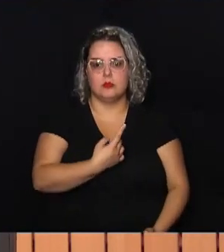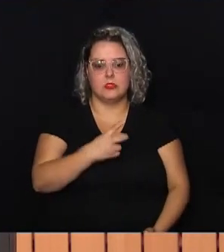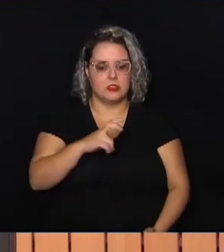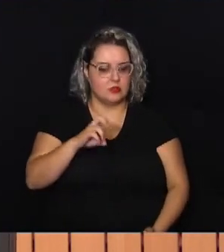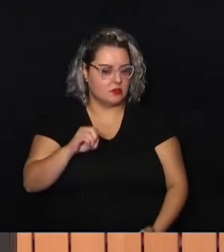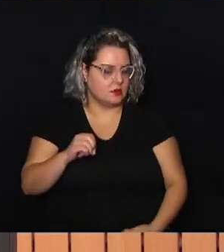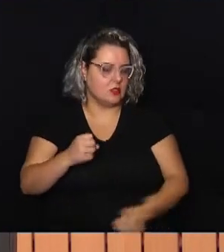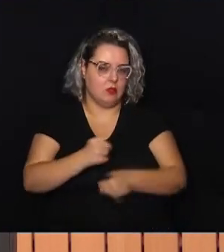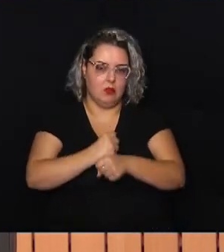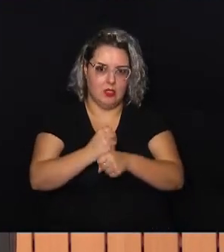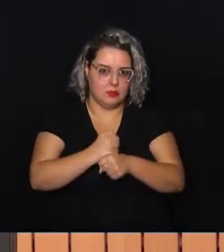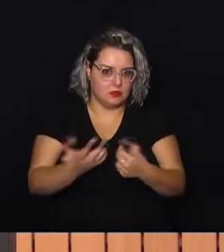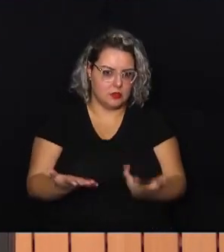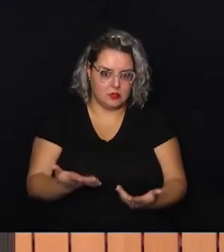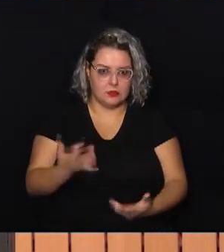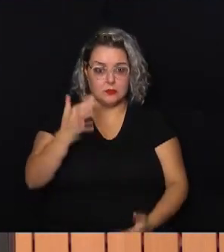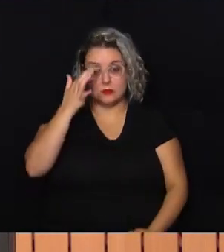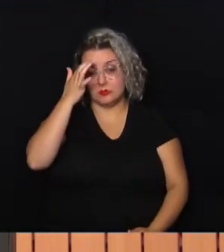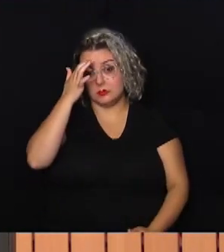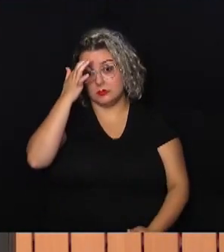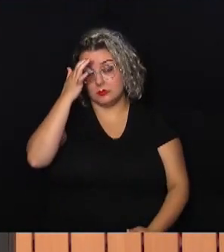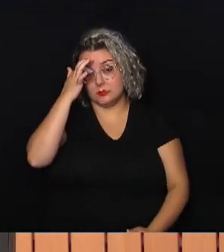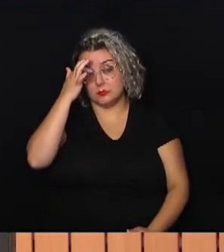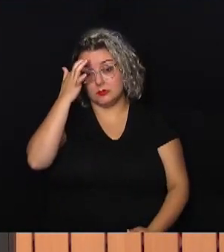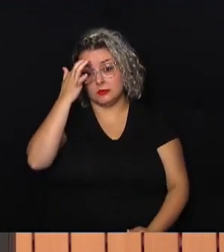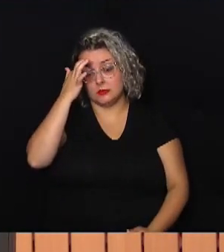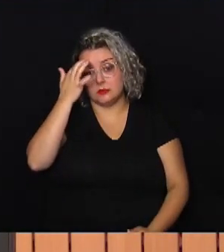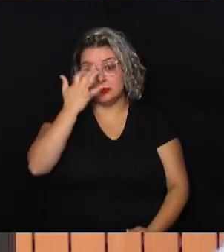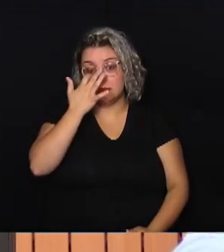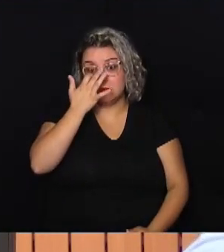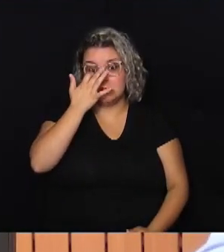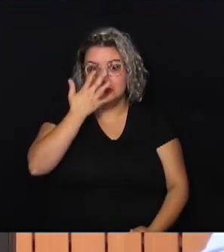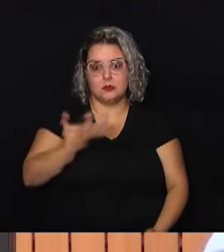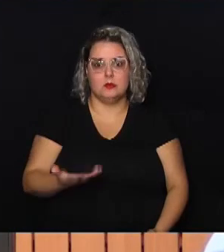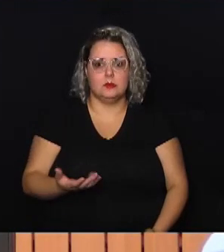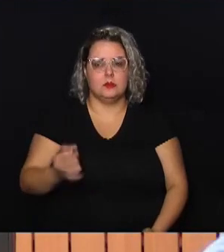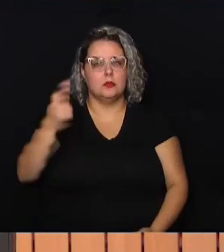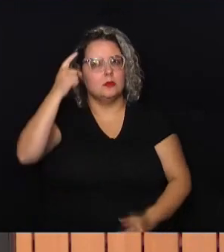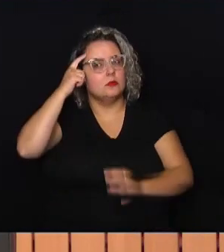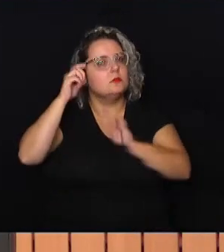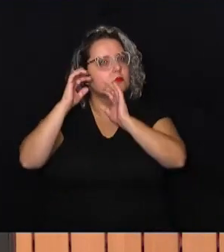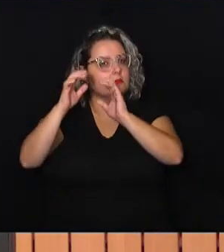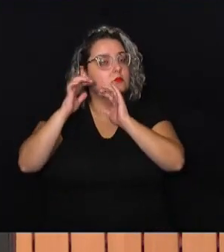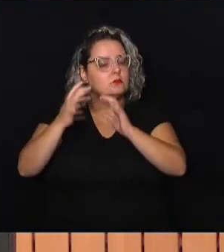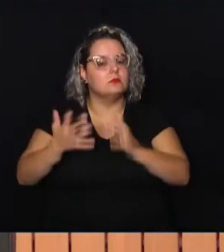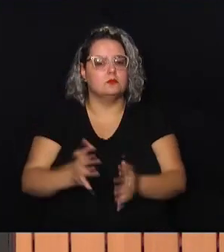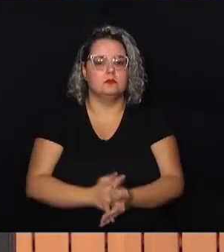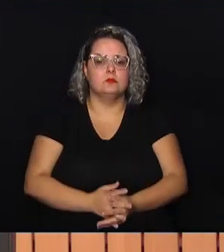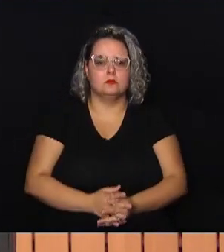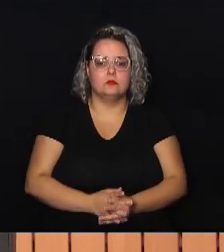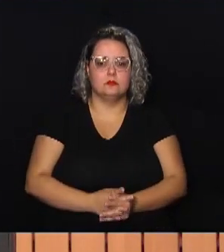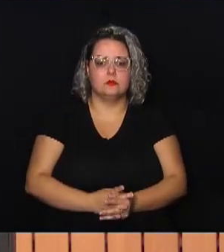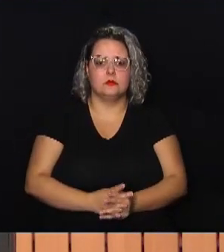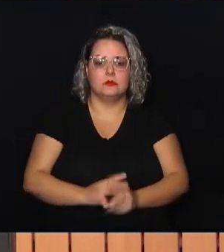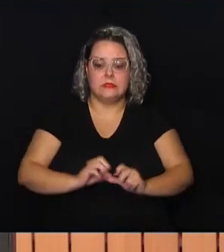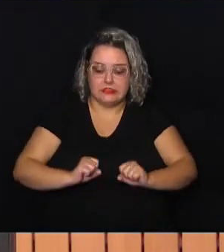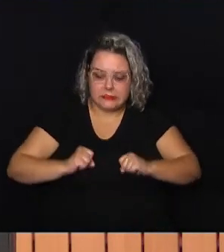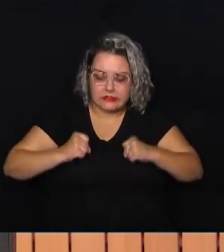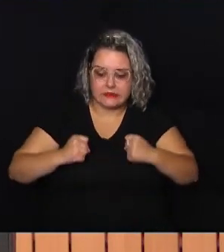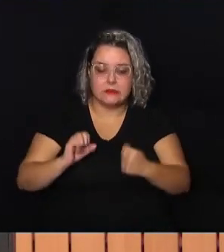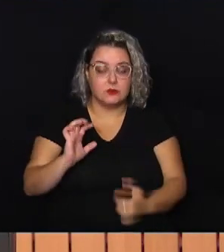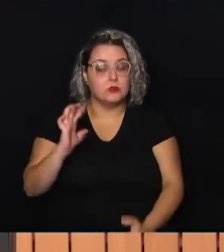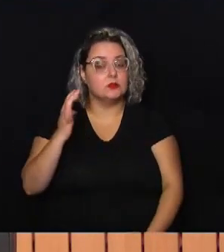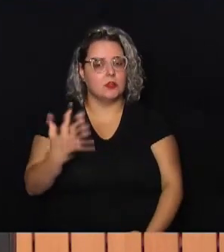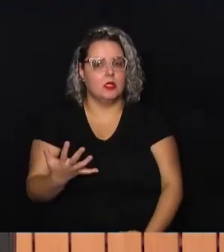anos. E eu coloquei um pouco isso na minha reflexão da agressividade que está